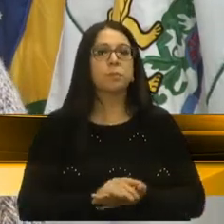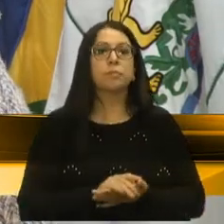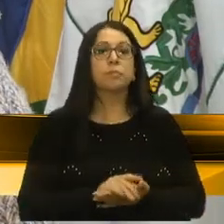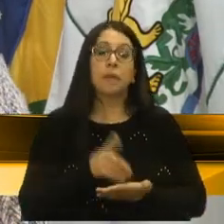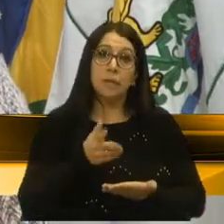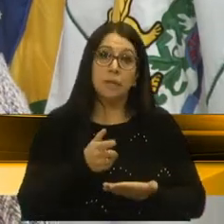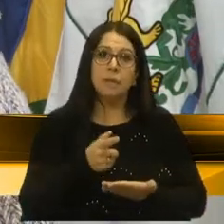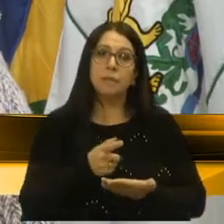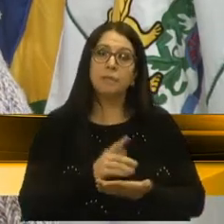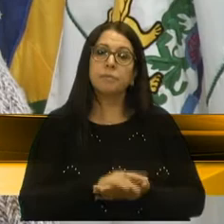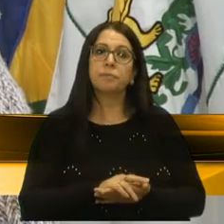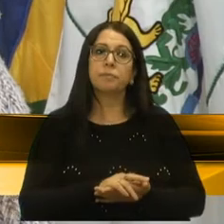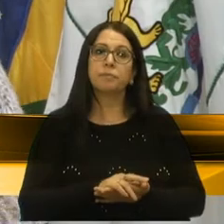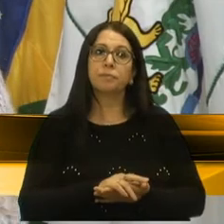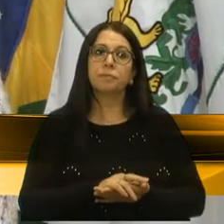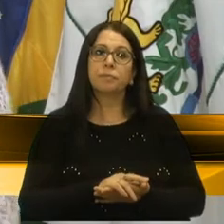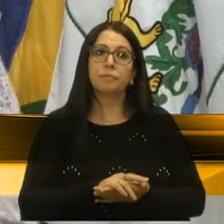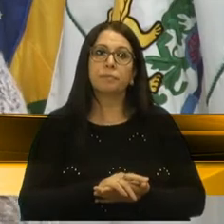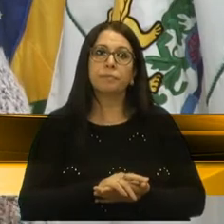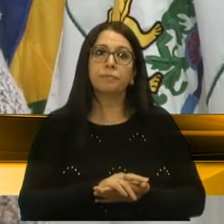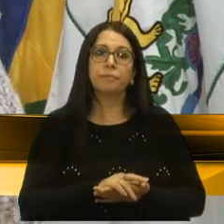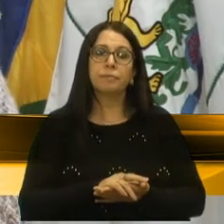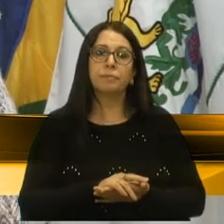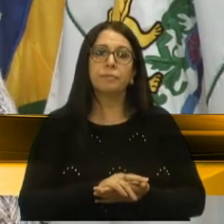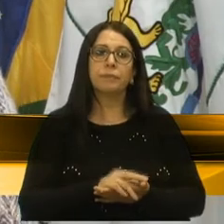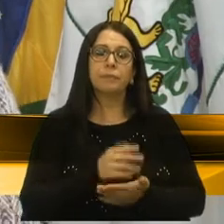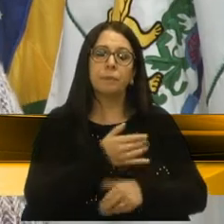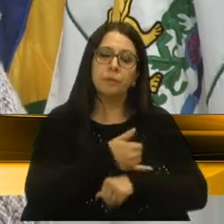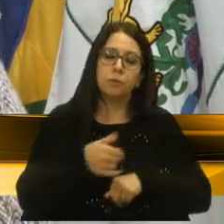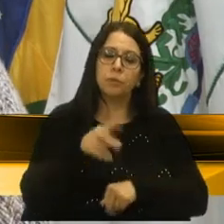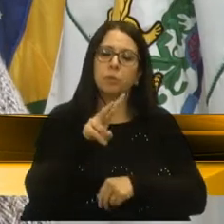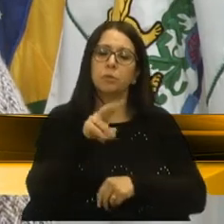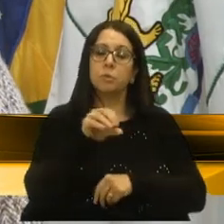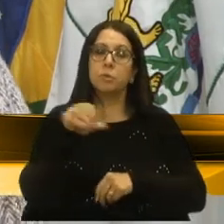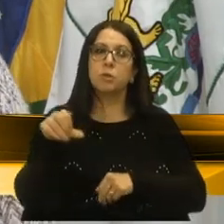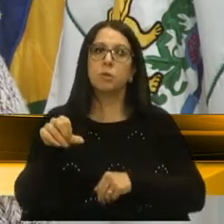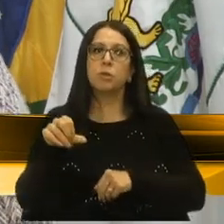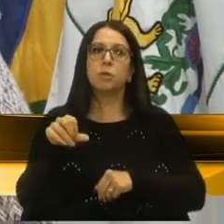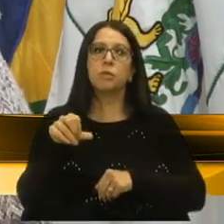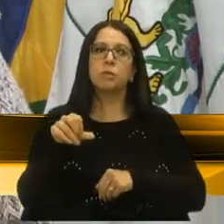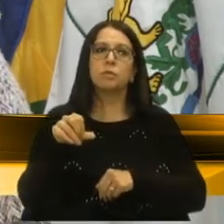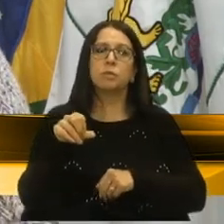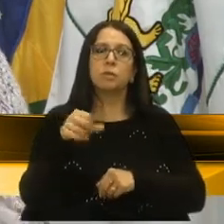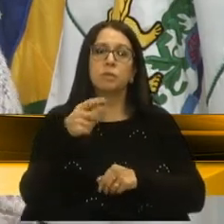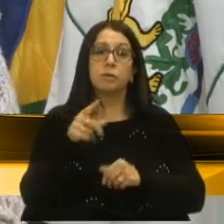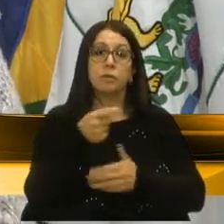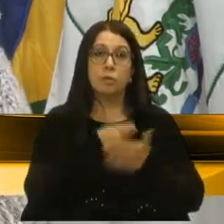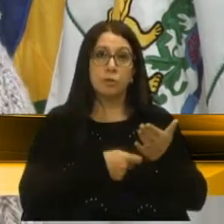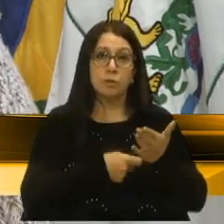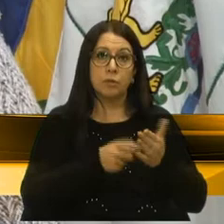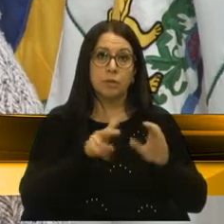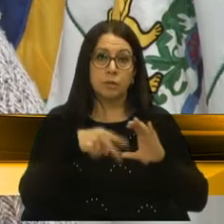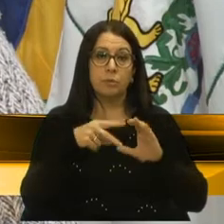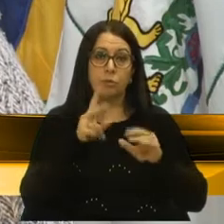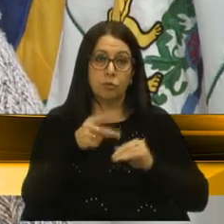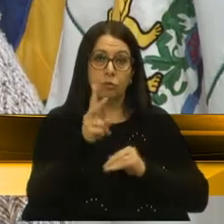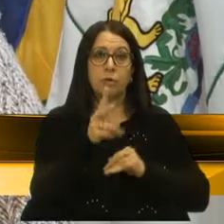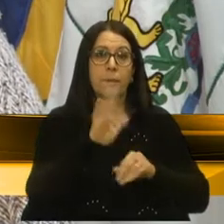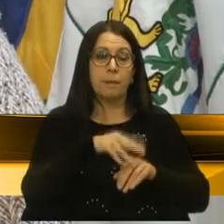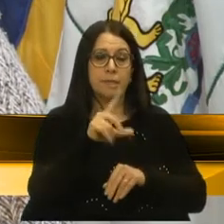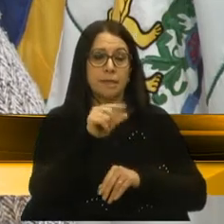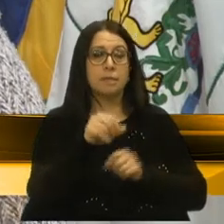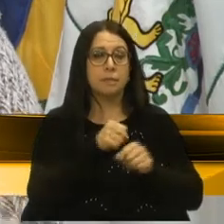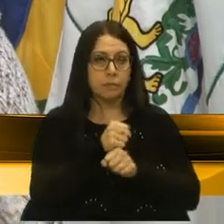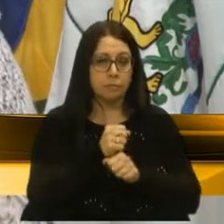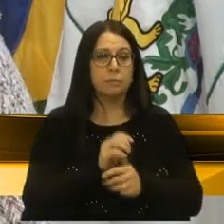E aí, quando a gente passou, 2009, teve autorização aqui da Câmara, que foi, então, prorrogado por mais 10